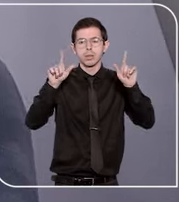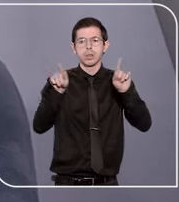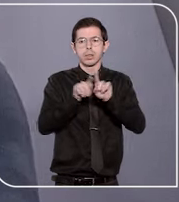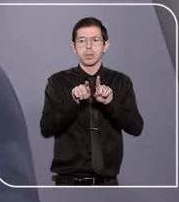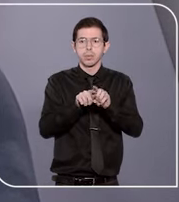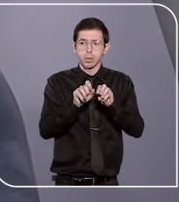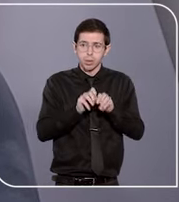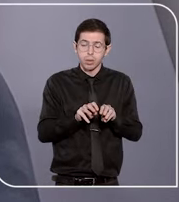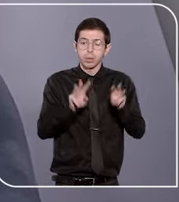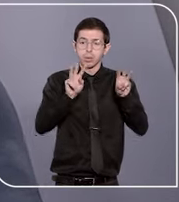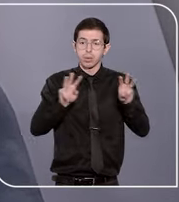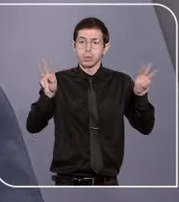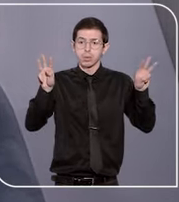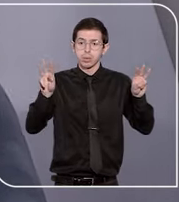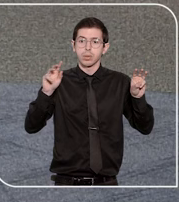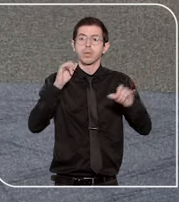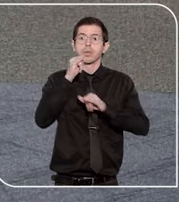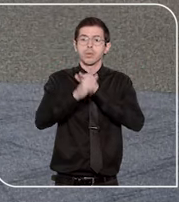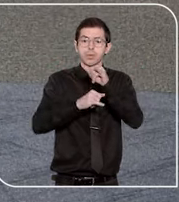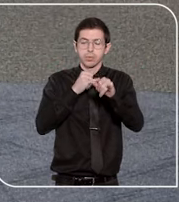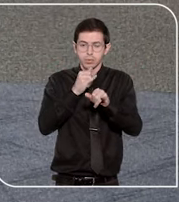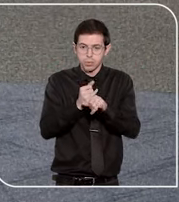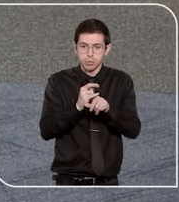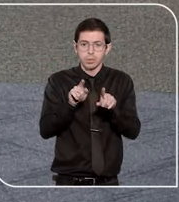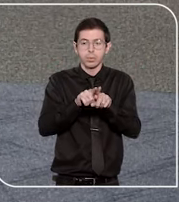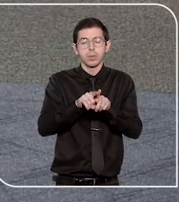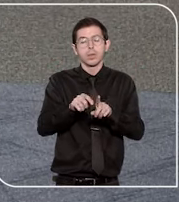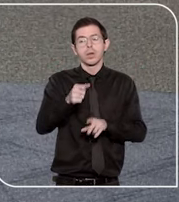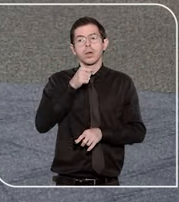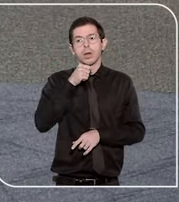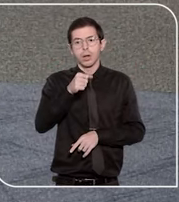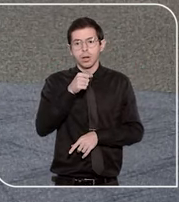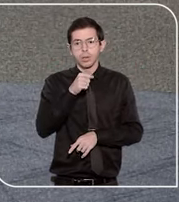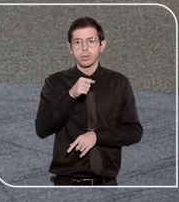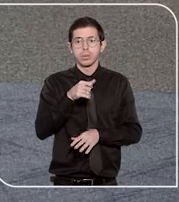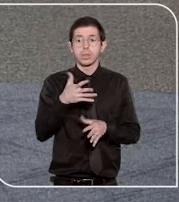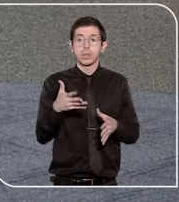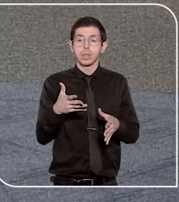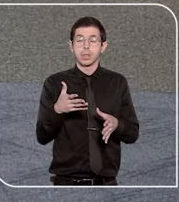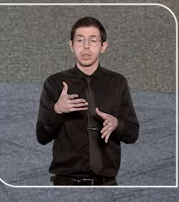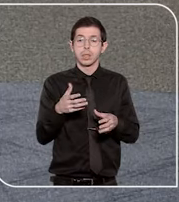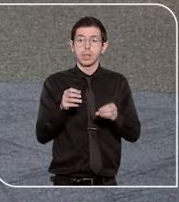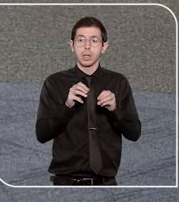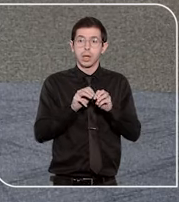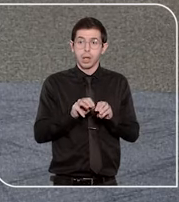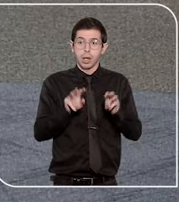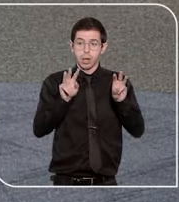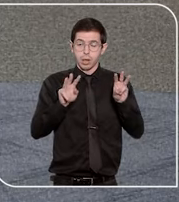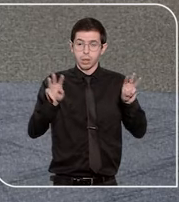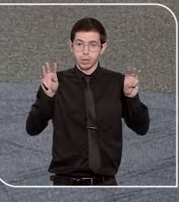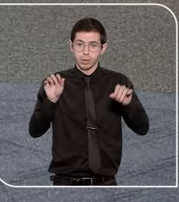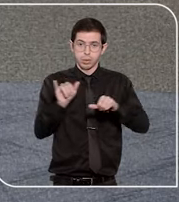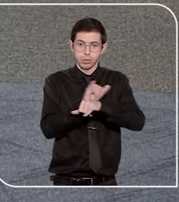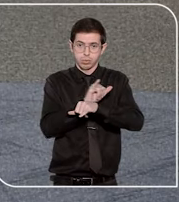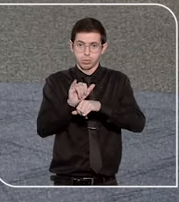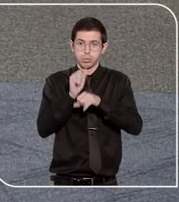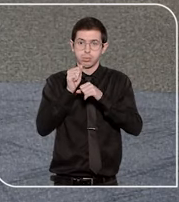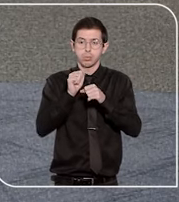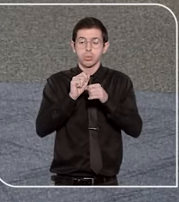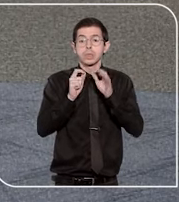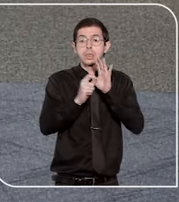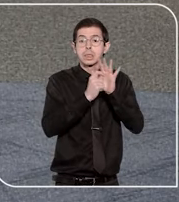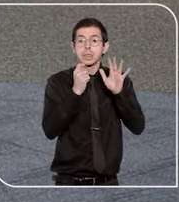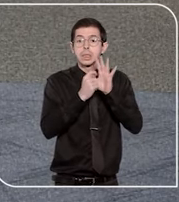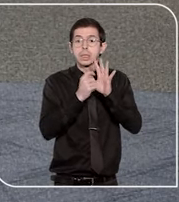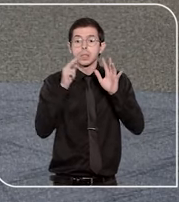de streaming, de vídeo e de áudio. Bom, e no canal do STJ no YouTube, você pode se inscrever para conferir tudo